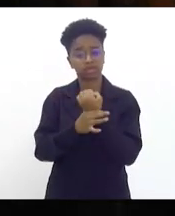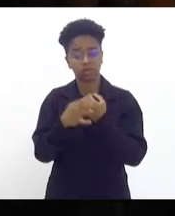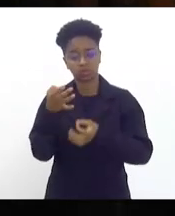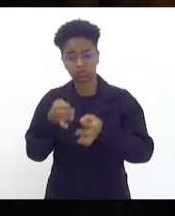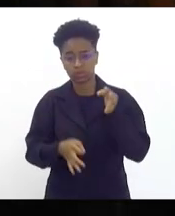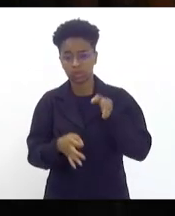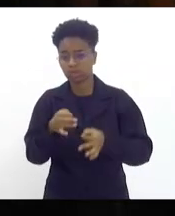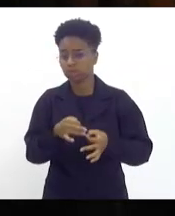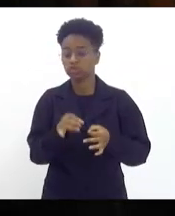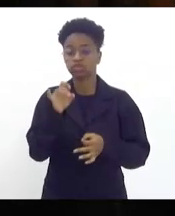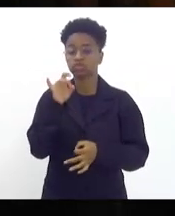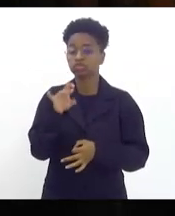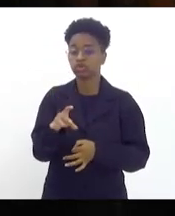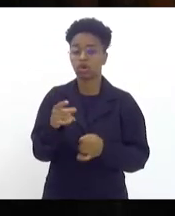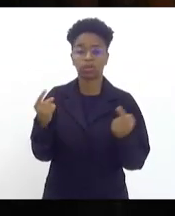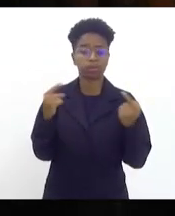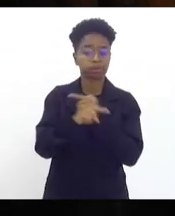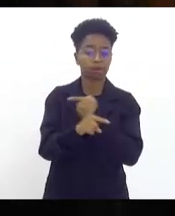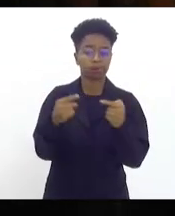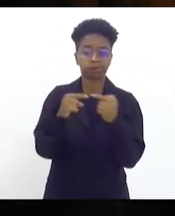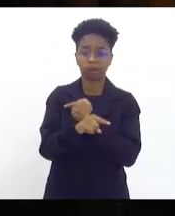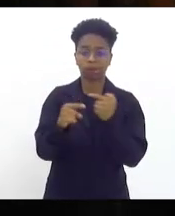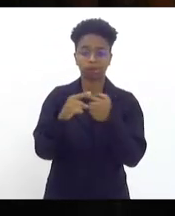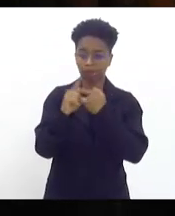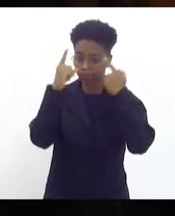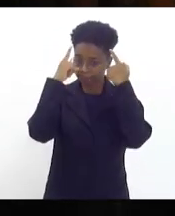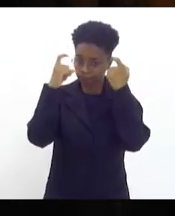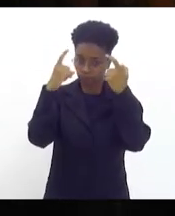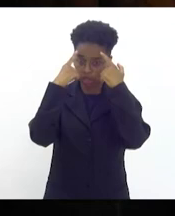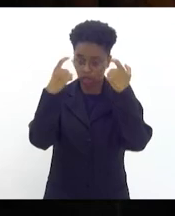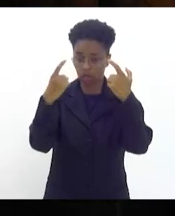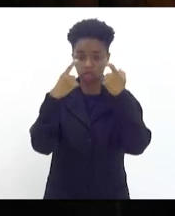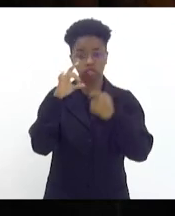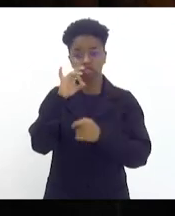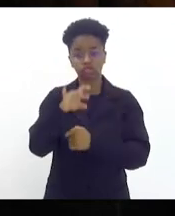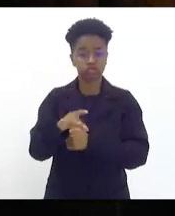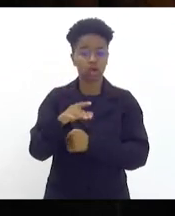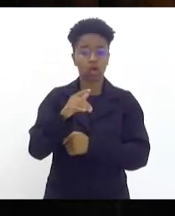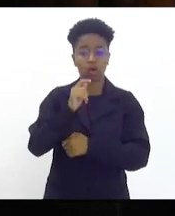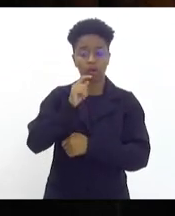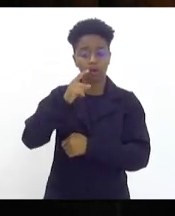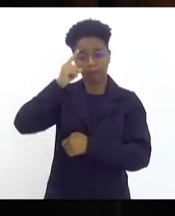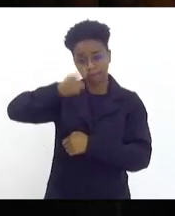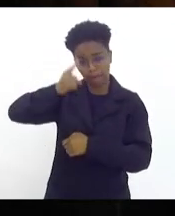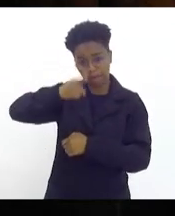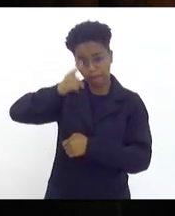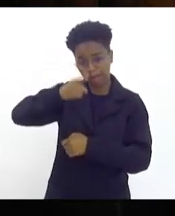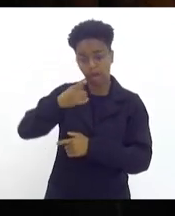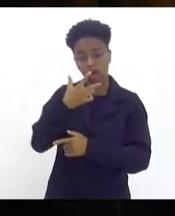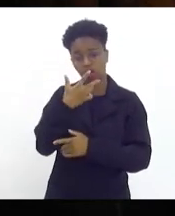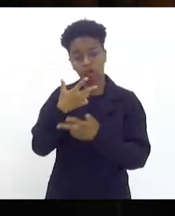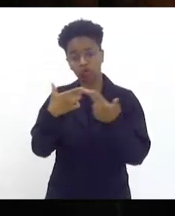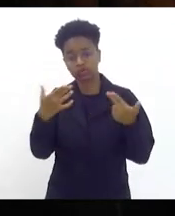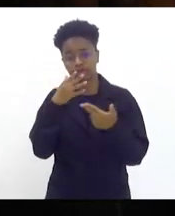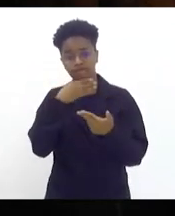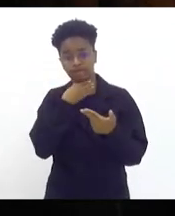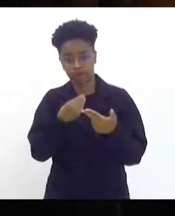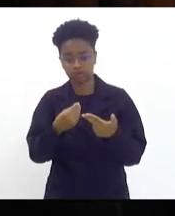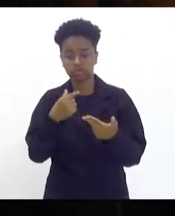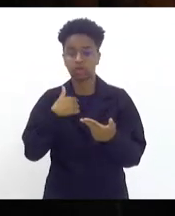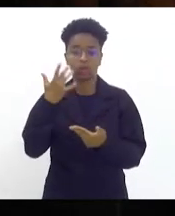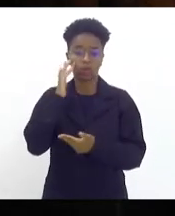só contra ponto só agressão só há imposição de narrativa falaciosa daquele que eu considero